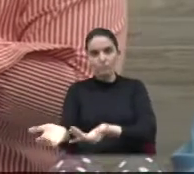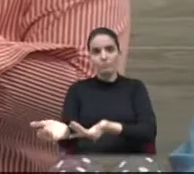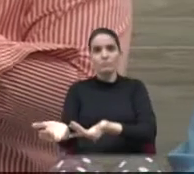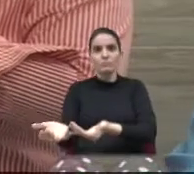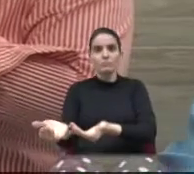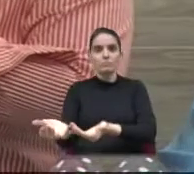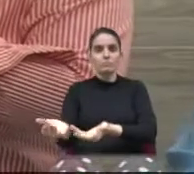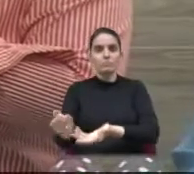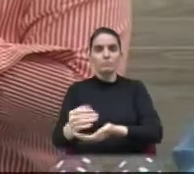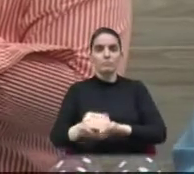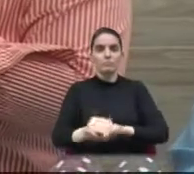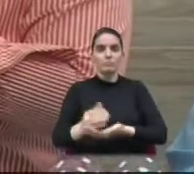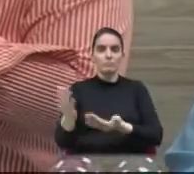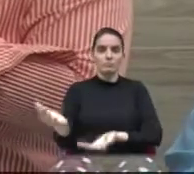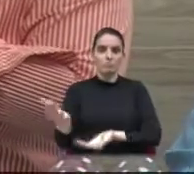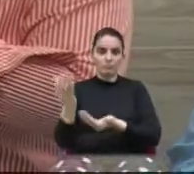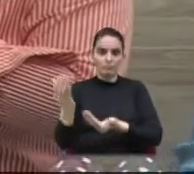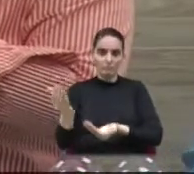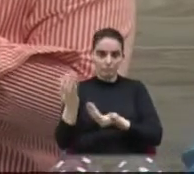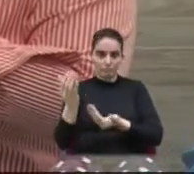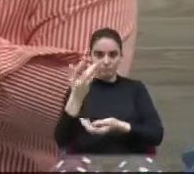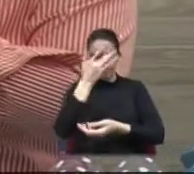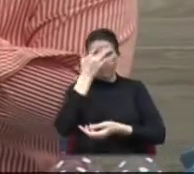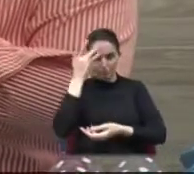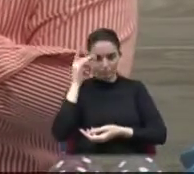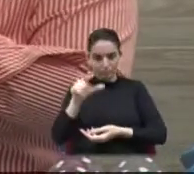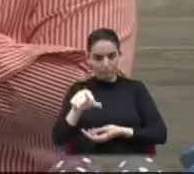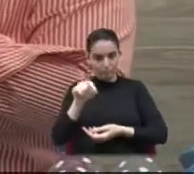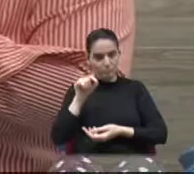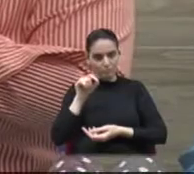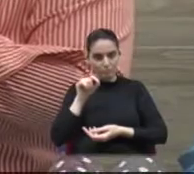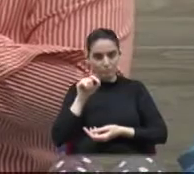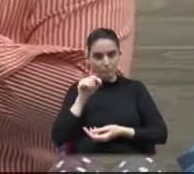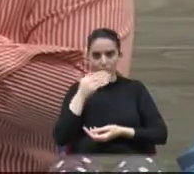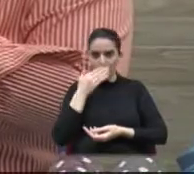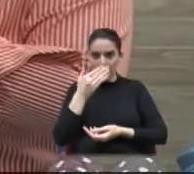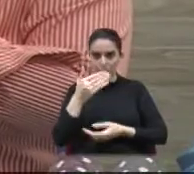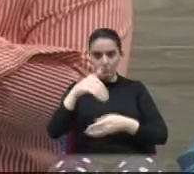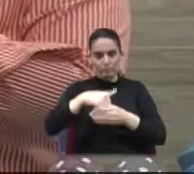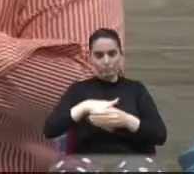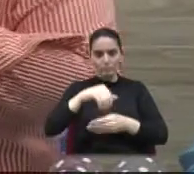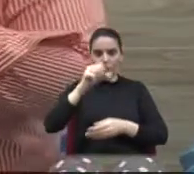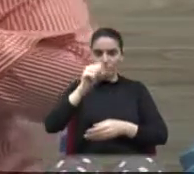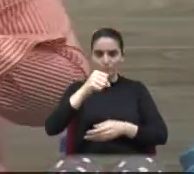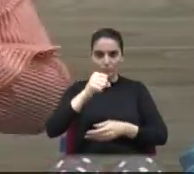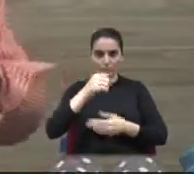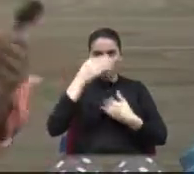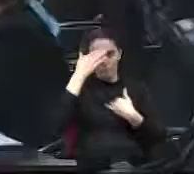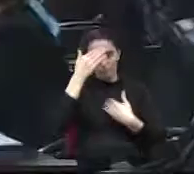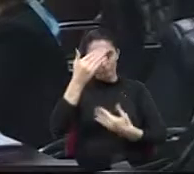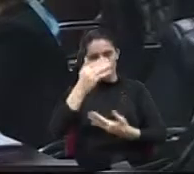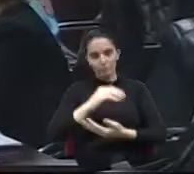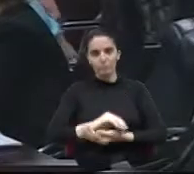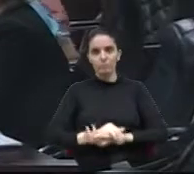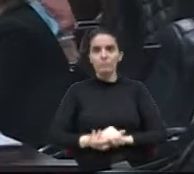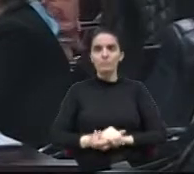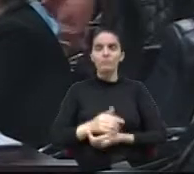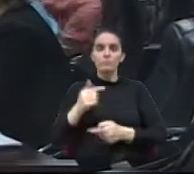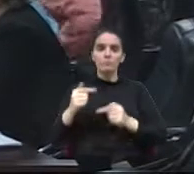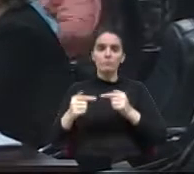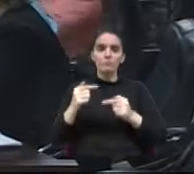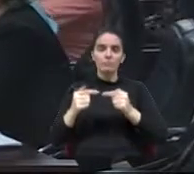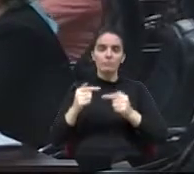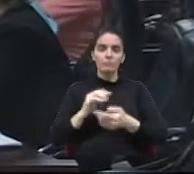entregaremos essa homenagem à nossa pessoa escolhida. Peço a votação de vocês. Muito obrigada. Continua em